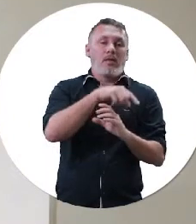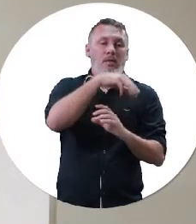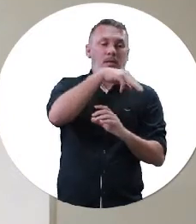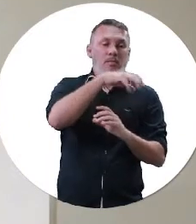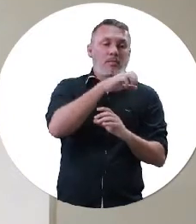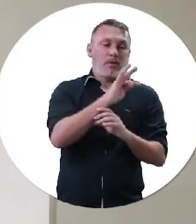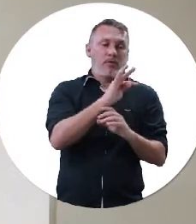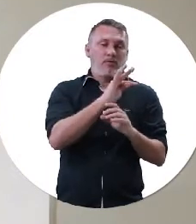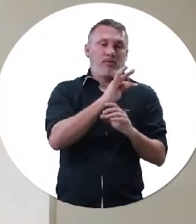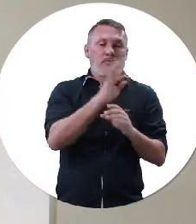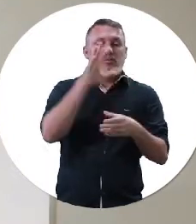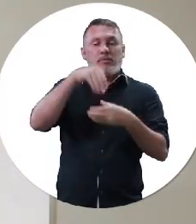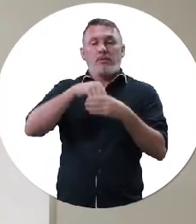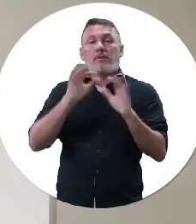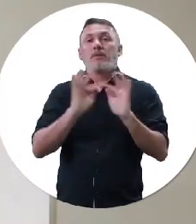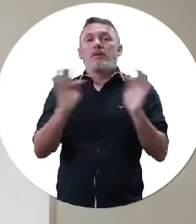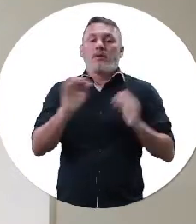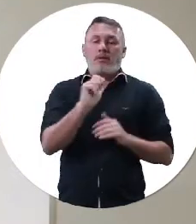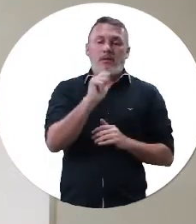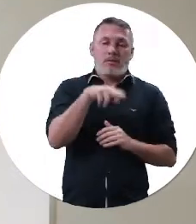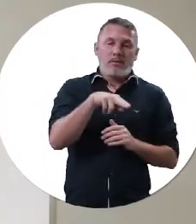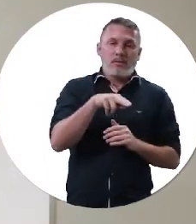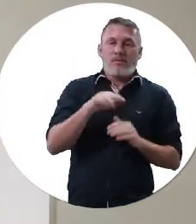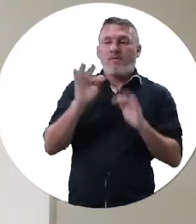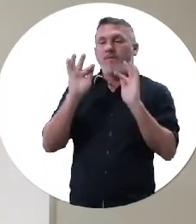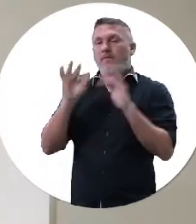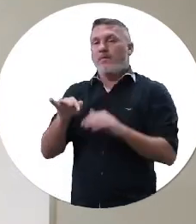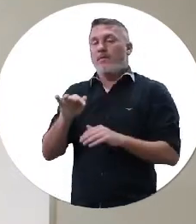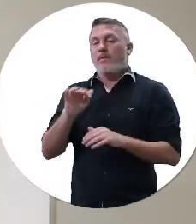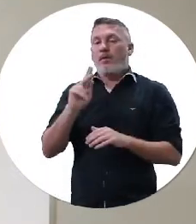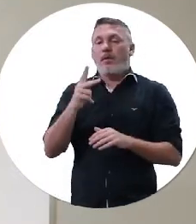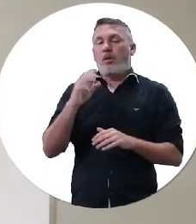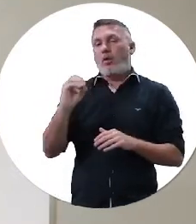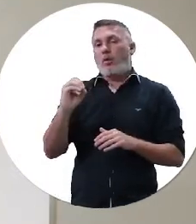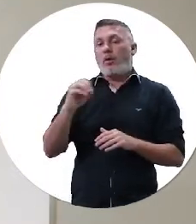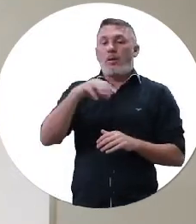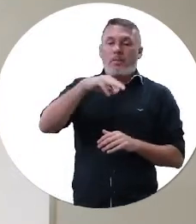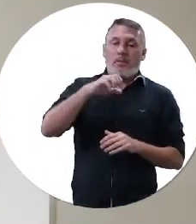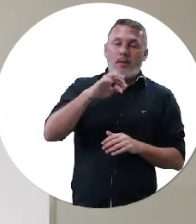Metanoato de alumínio.